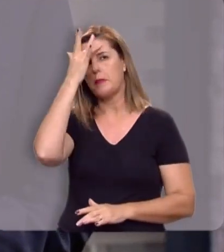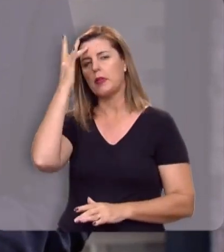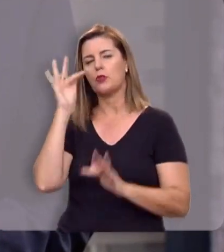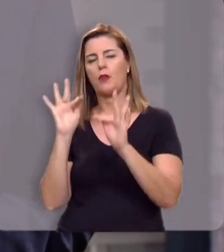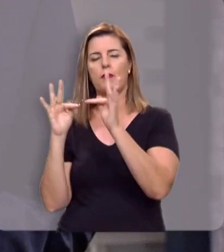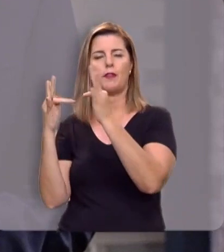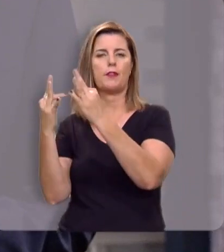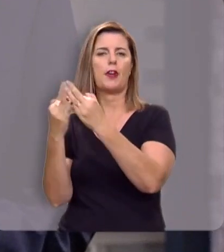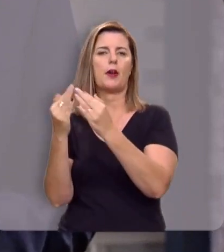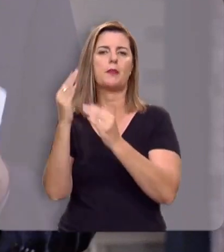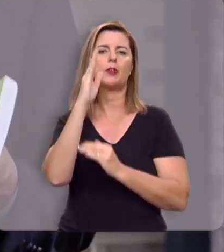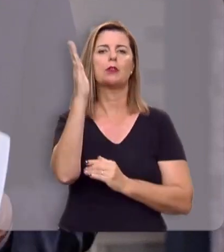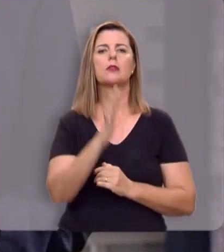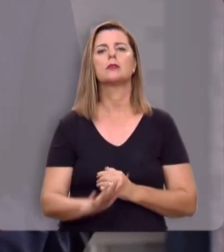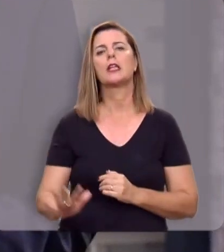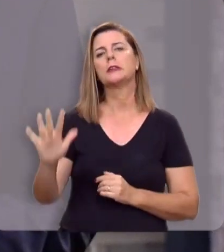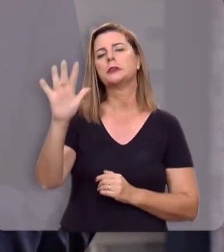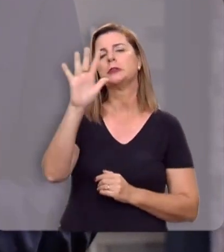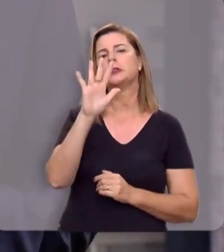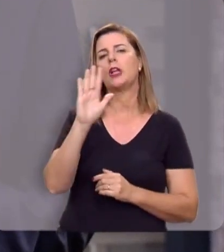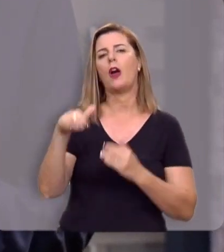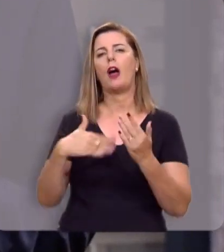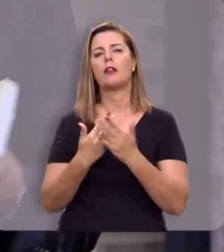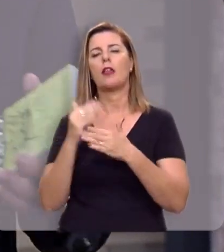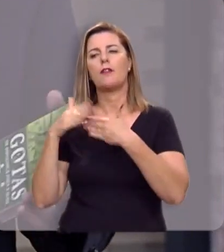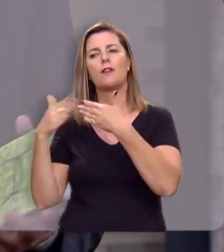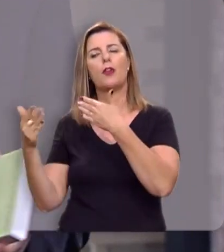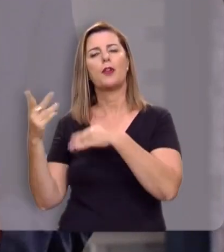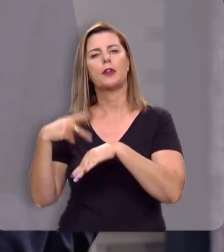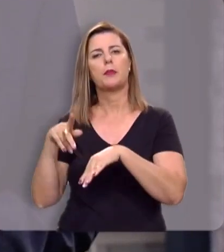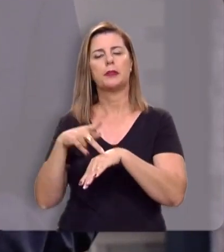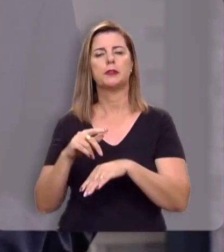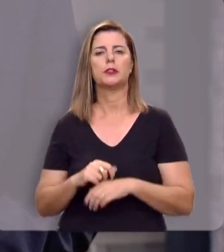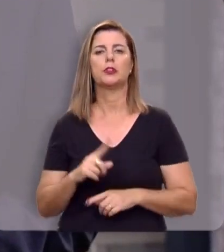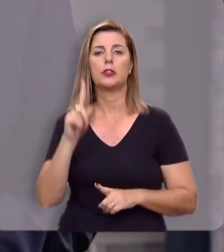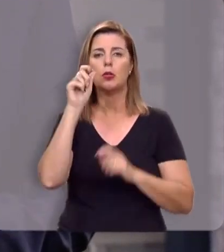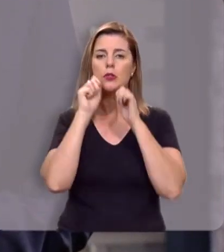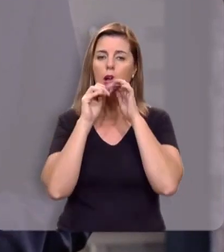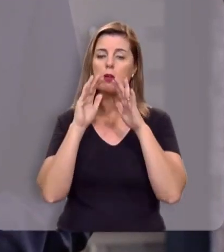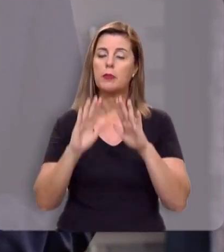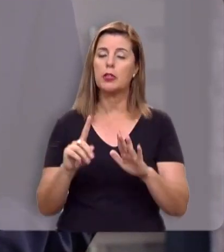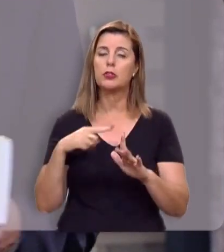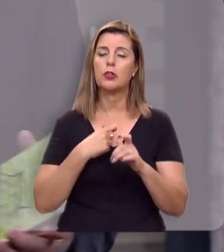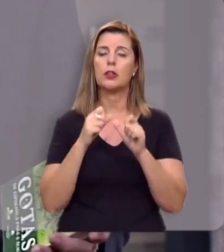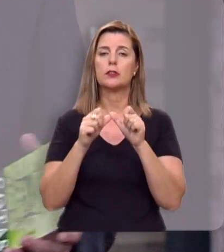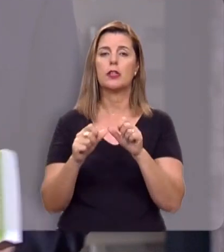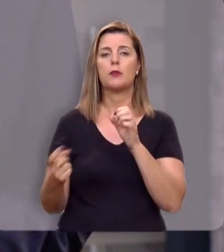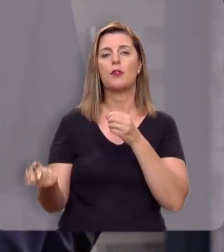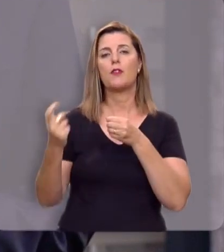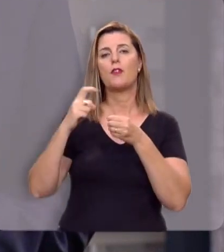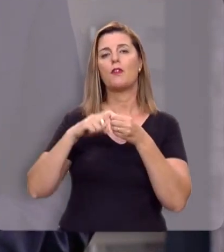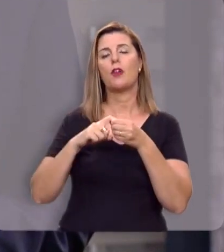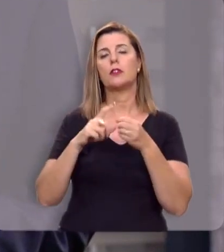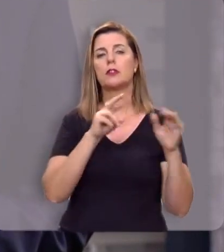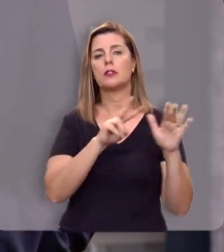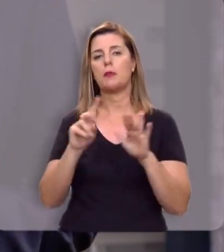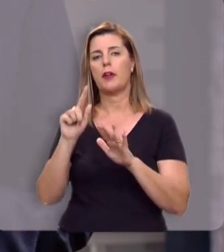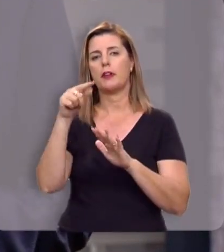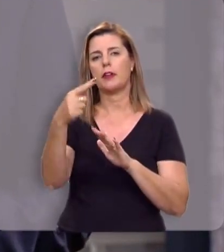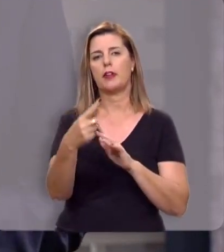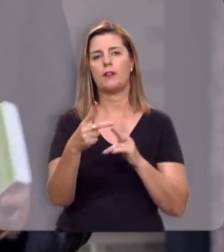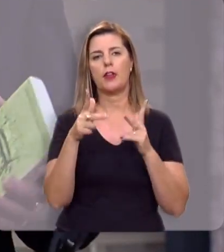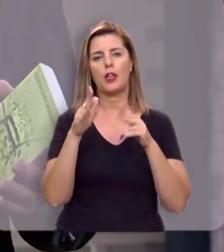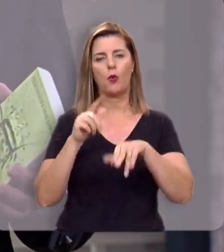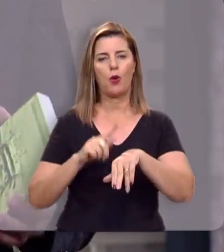de tantas famílias no nosso país e até mesmo fora do Brasil. Que Deus te abençoe. Nós estaremos de volta na